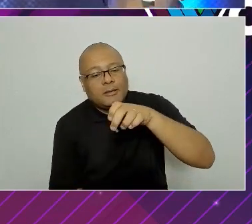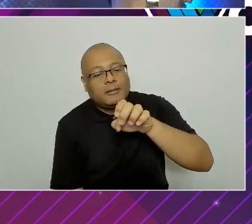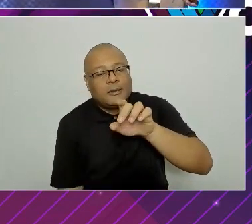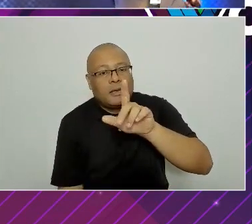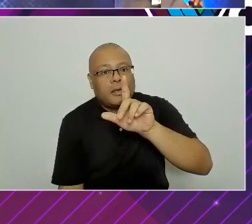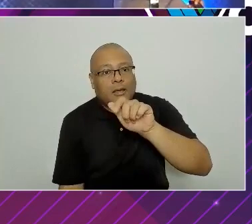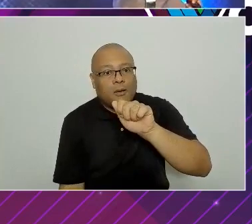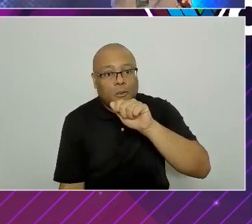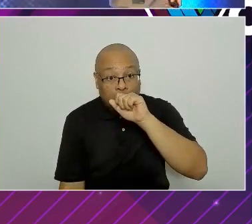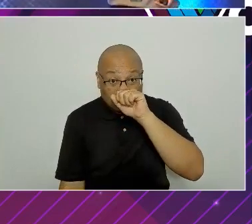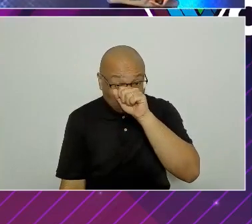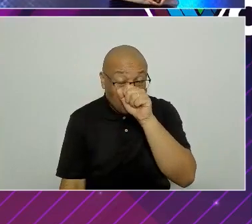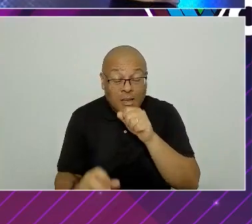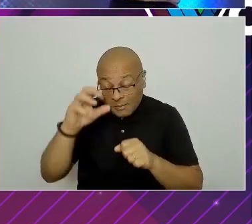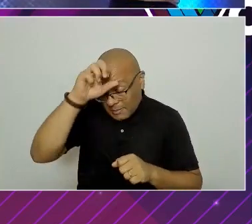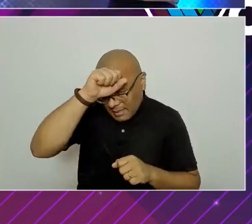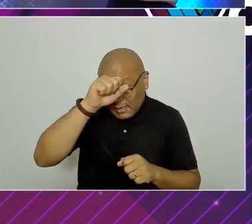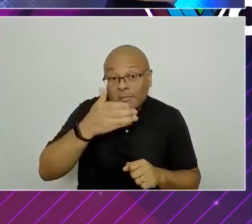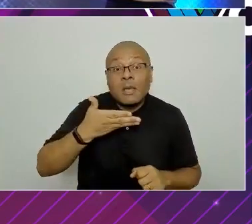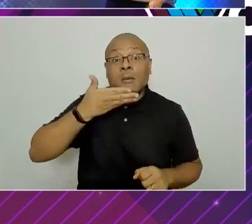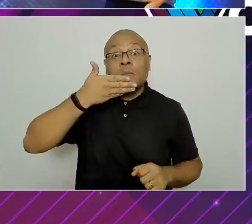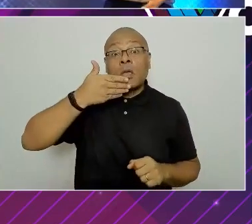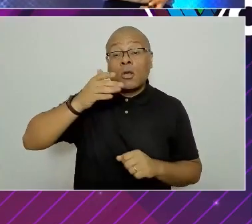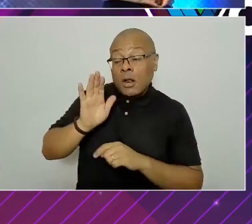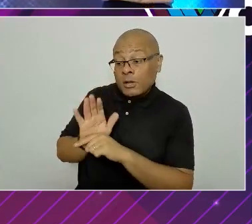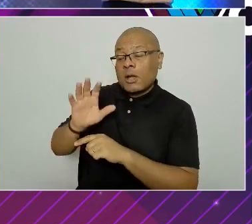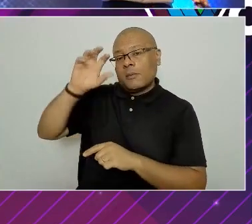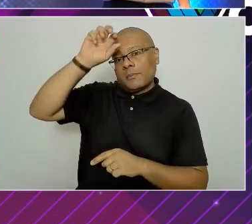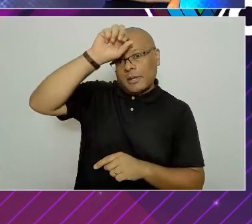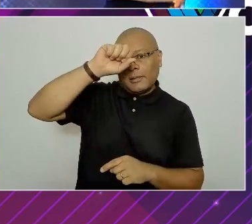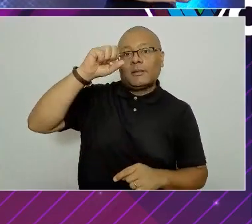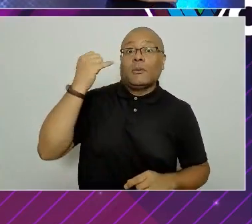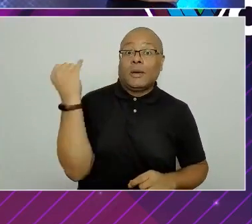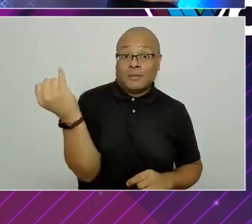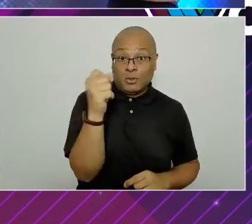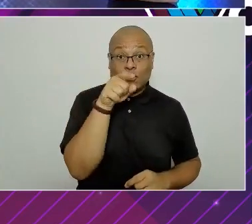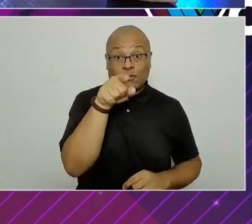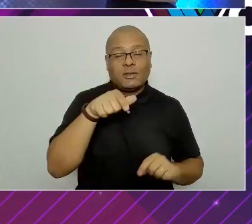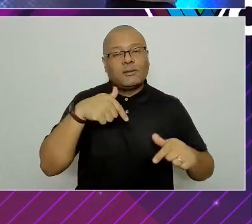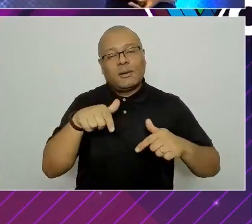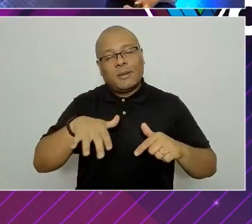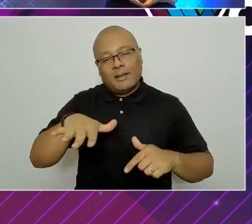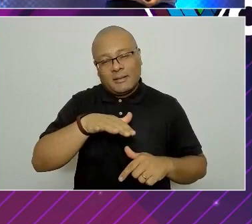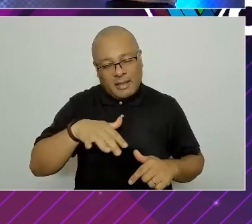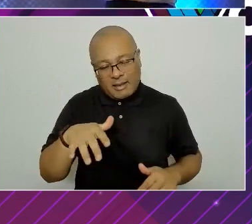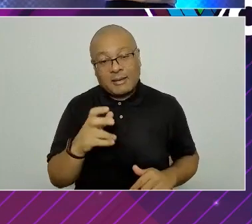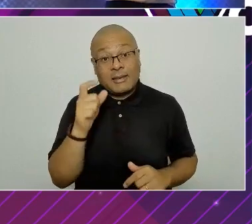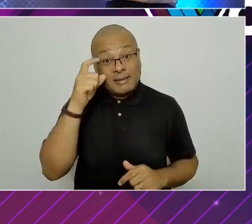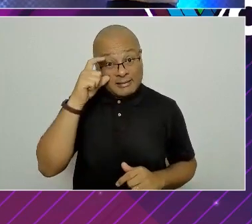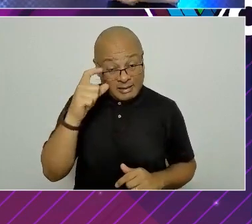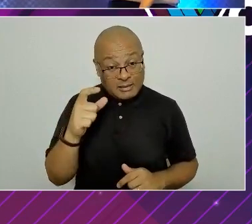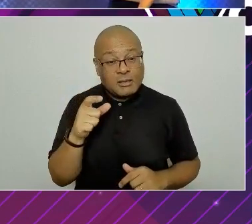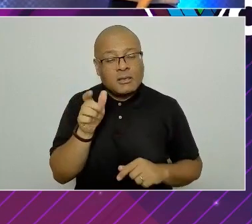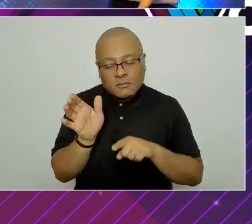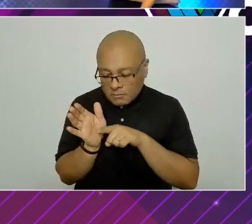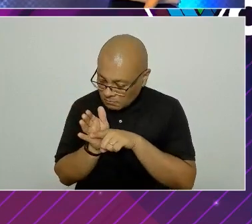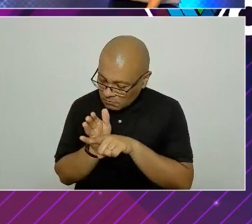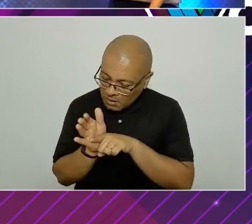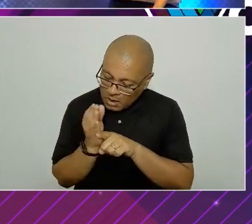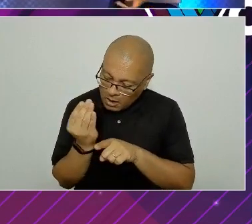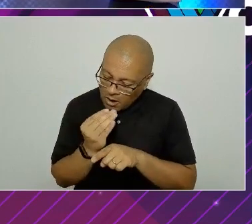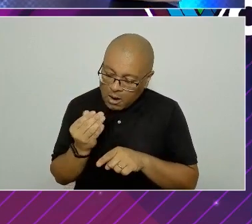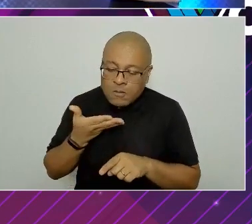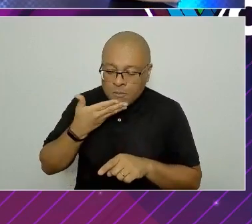aprendizado daquela máquina. Então, é muito importante para quem trabalha na área ou para quem tem interesse, sempre estar revisando como que é possível aprimorar